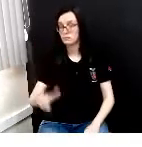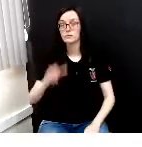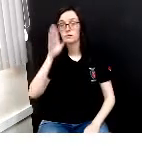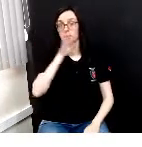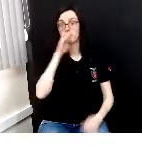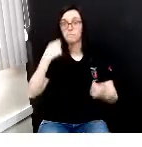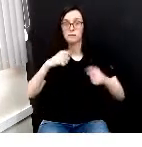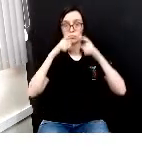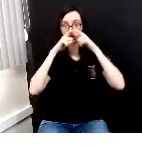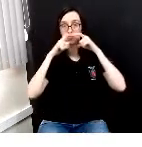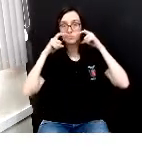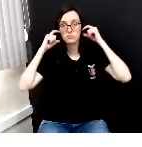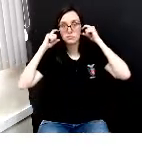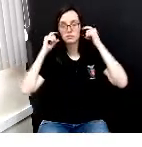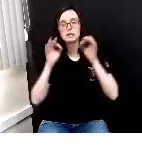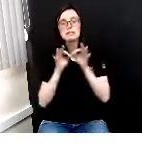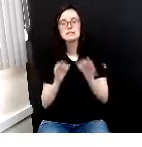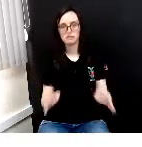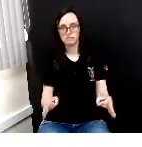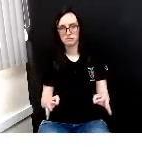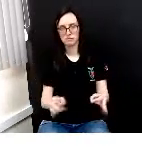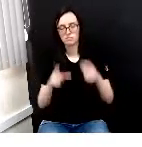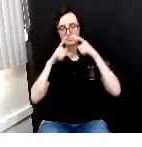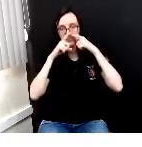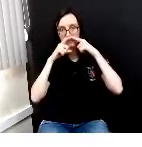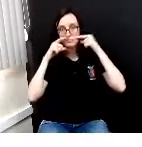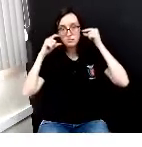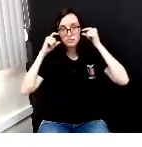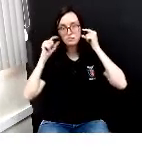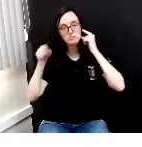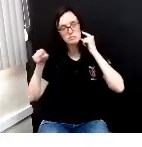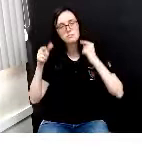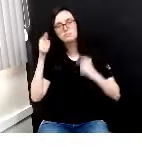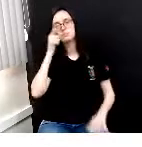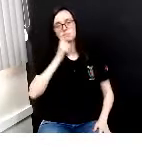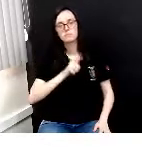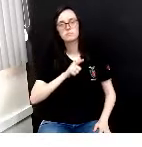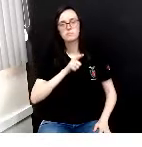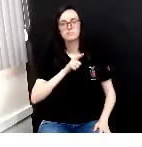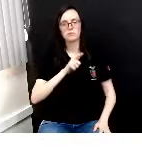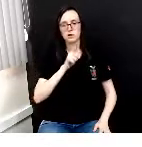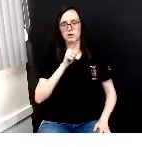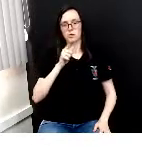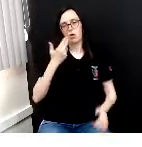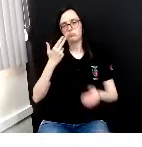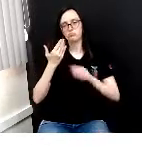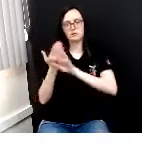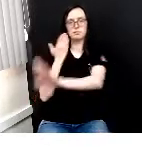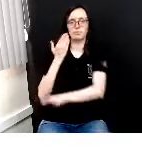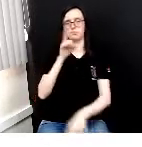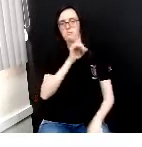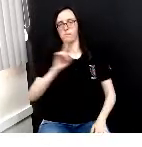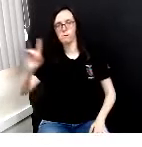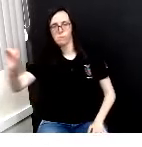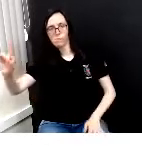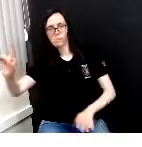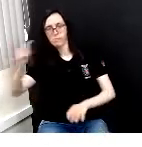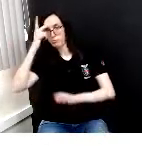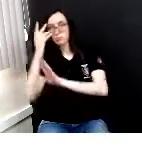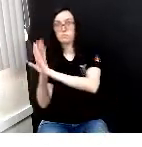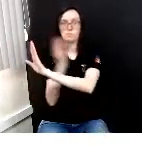uma máscara simples nela, uma máscara cirúrgica, e levar para um local de isolamento, que não fique próximo às outras